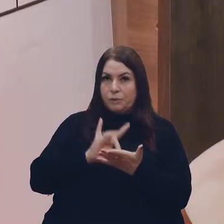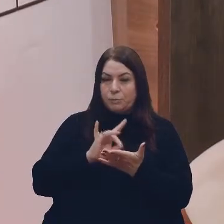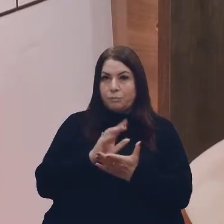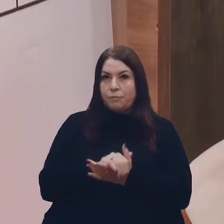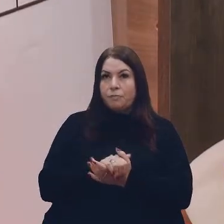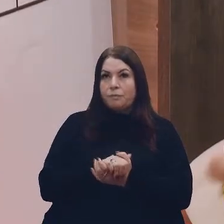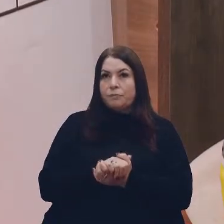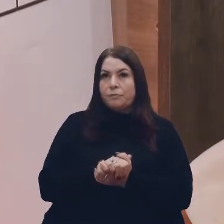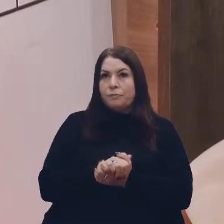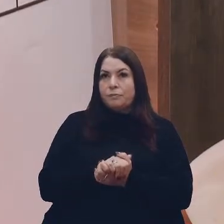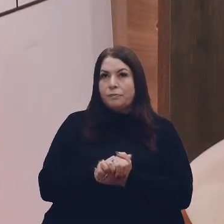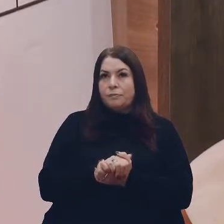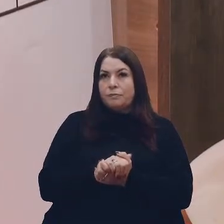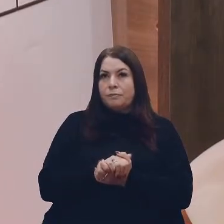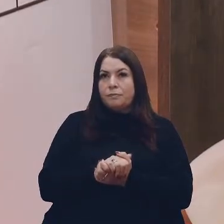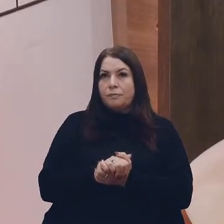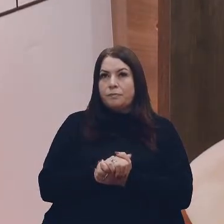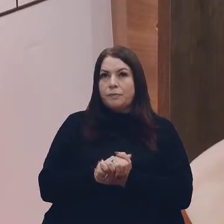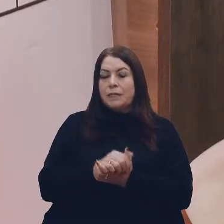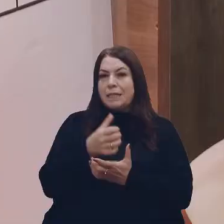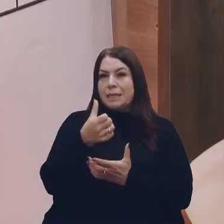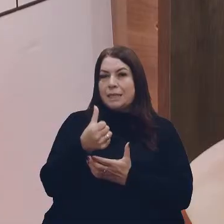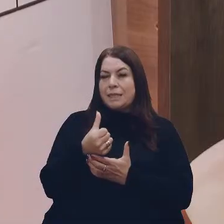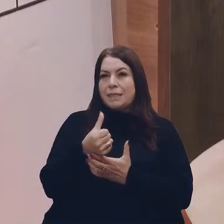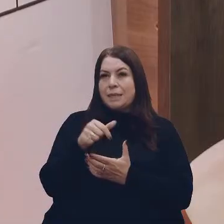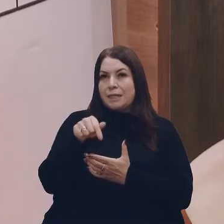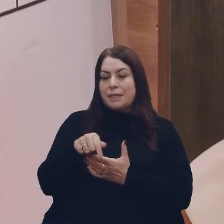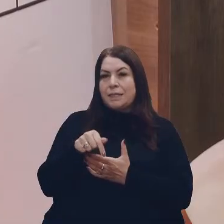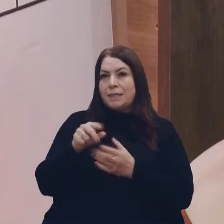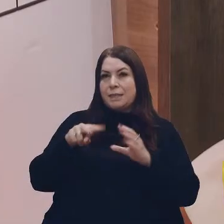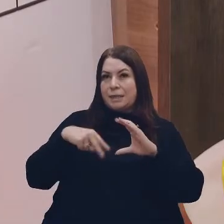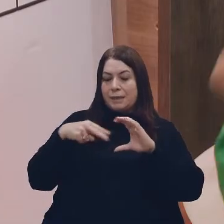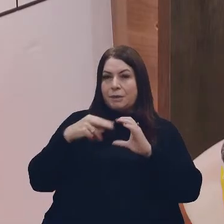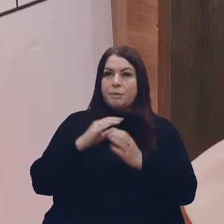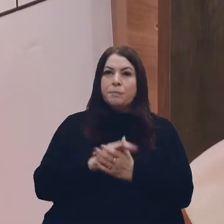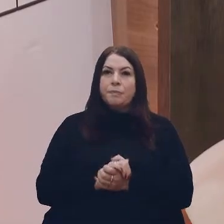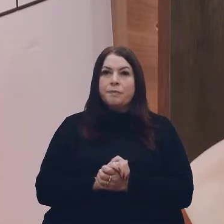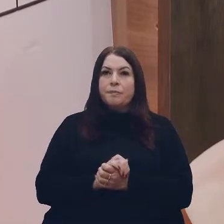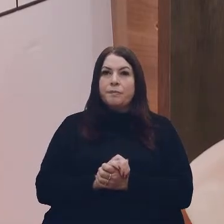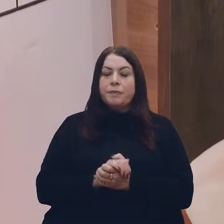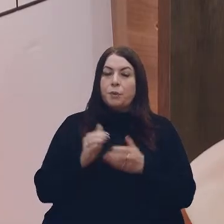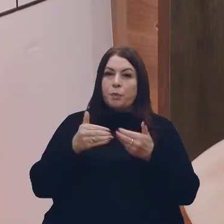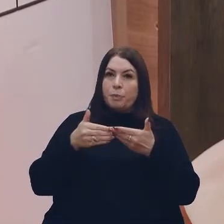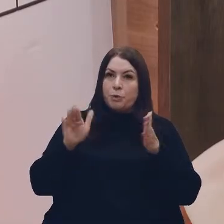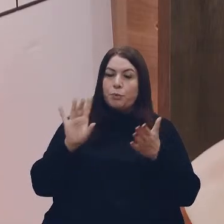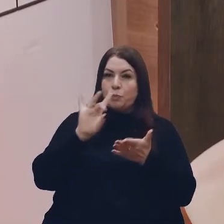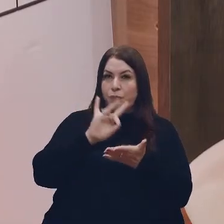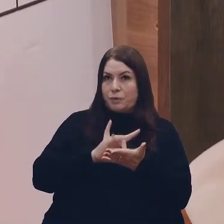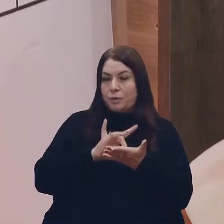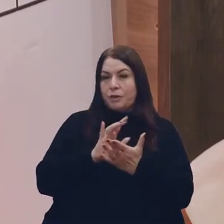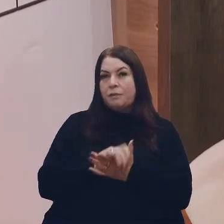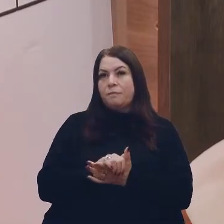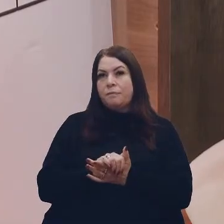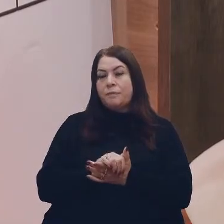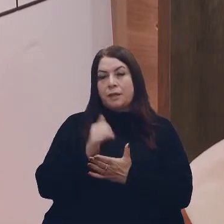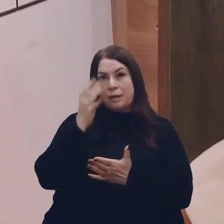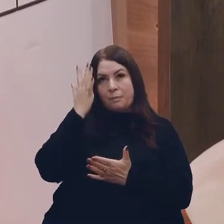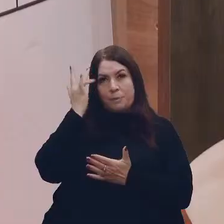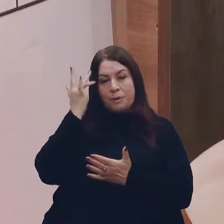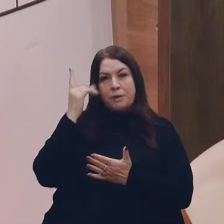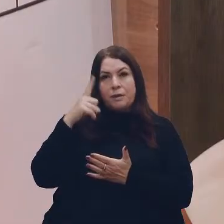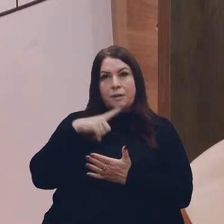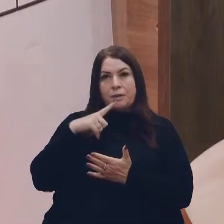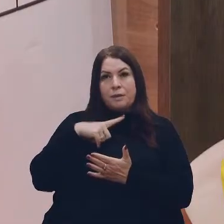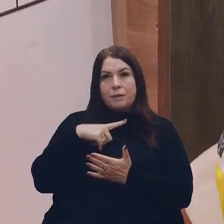oficialmente às 18 horas aqui na Câmara, né? Com a abertura oficial. Amanhã